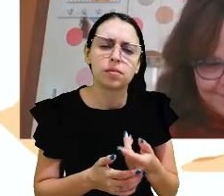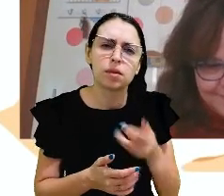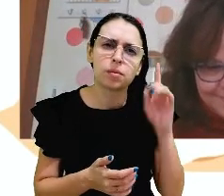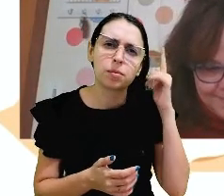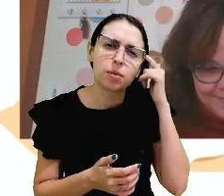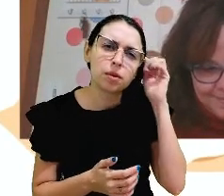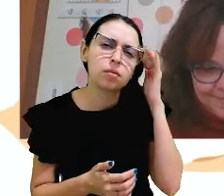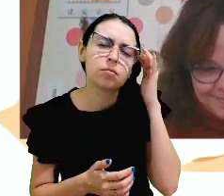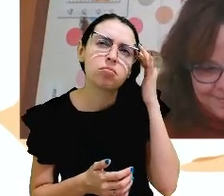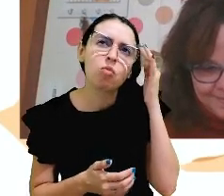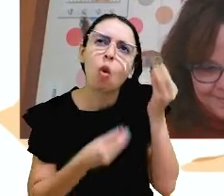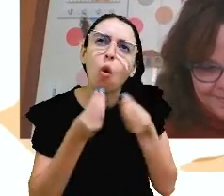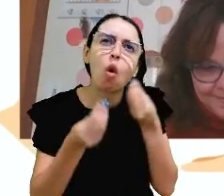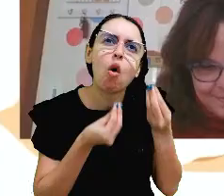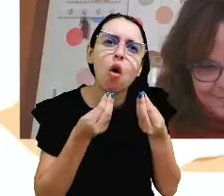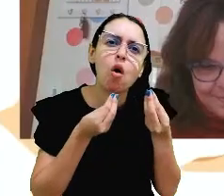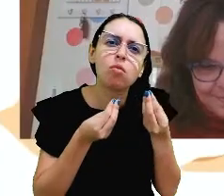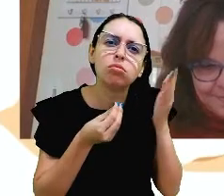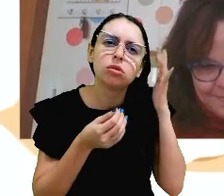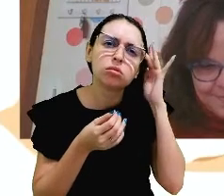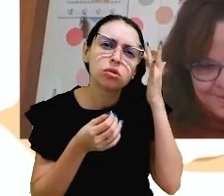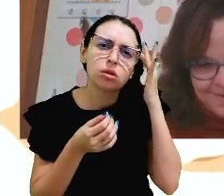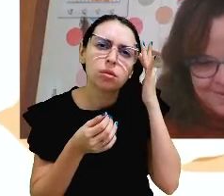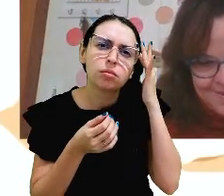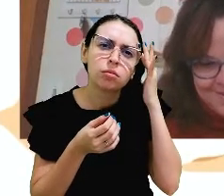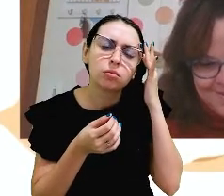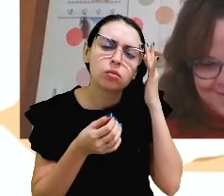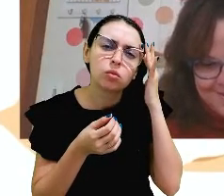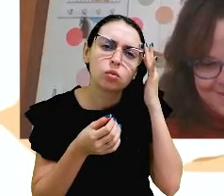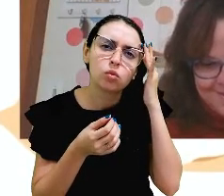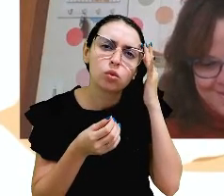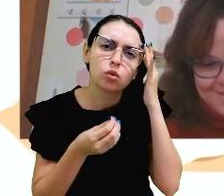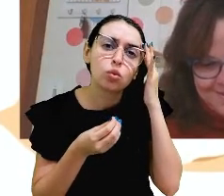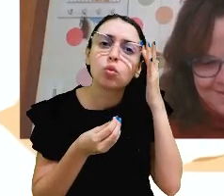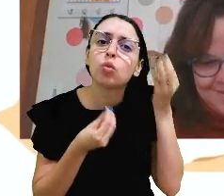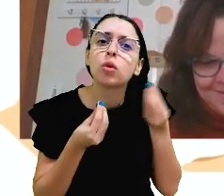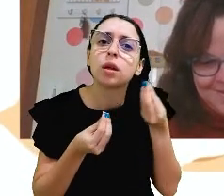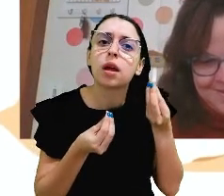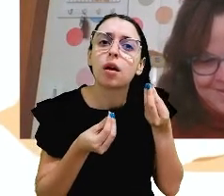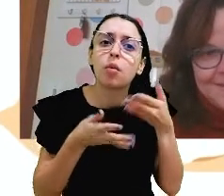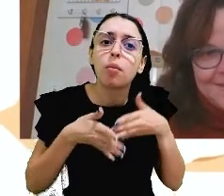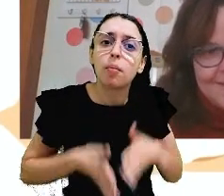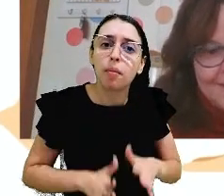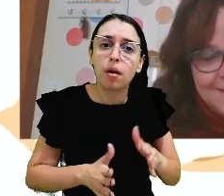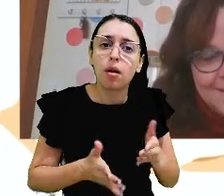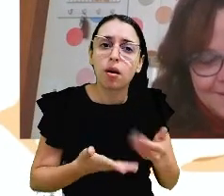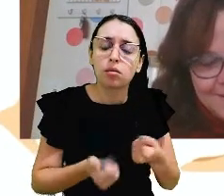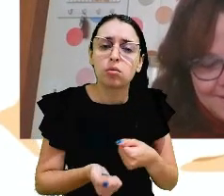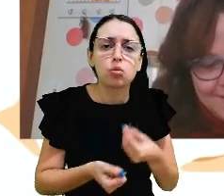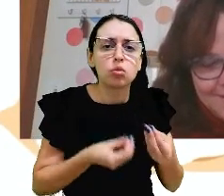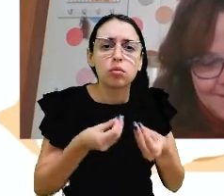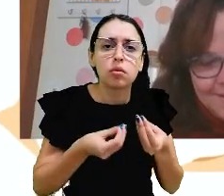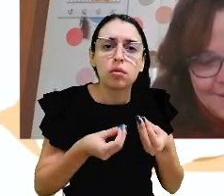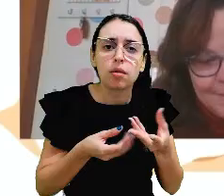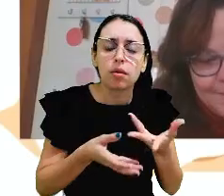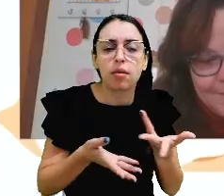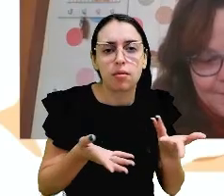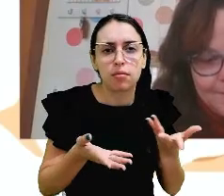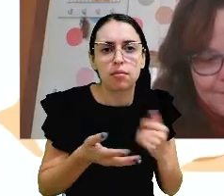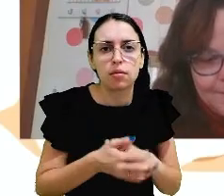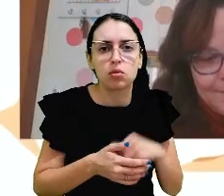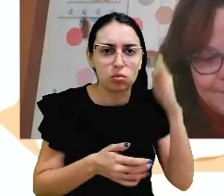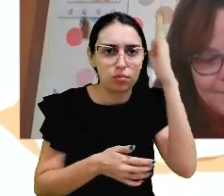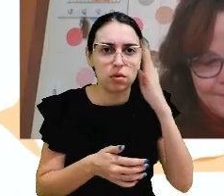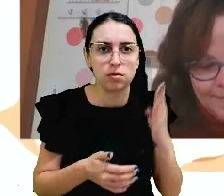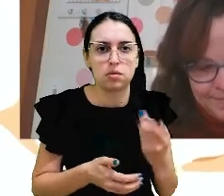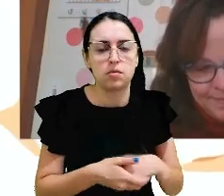reflexão sobre como o nosso entendimento sobre o que é o parto e o que é o nascimento, né, no